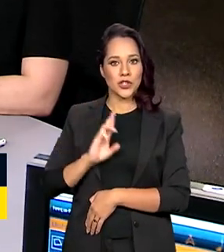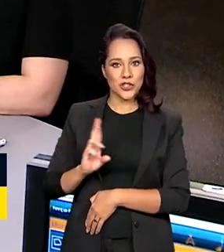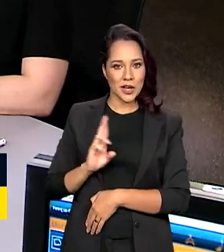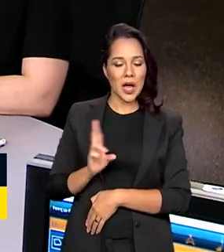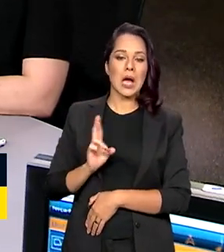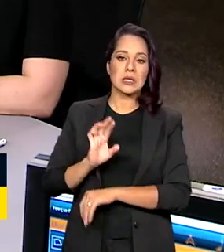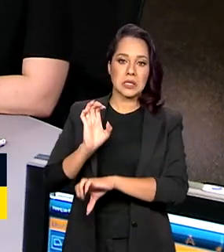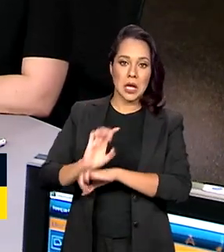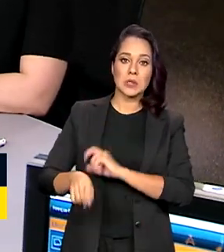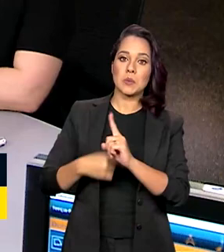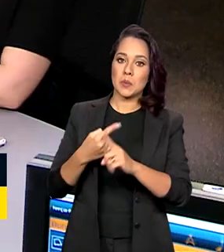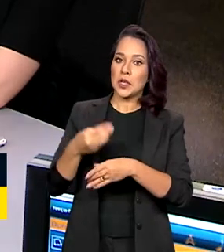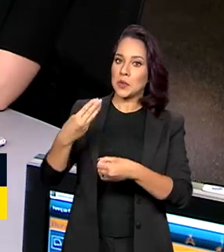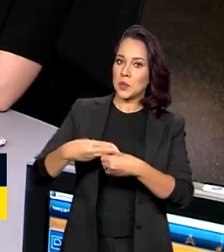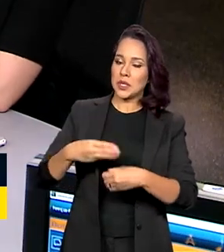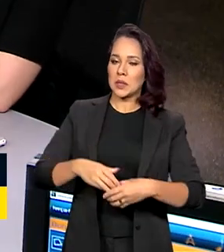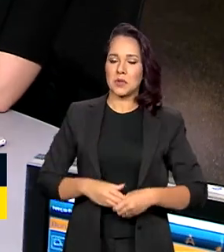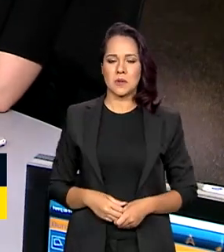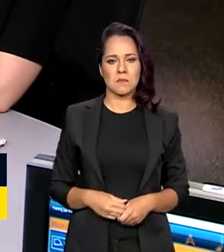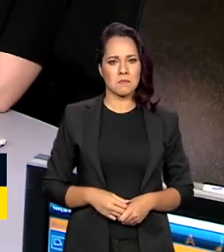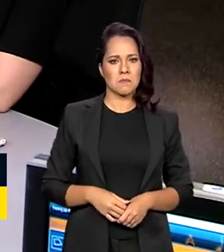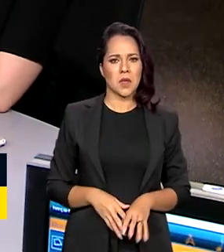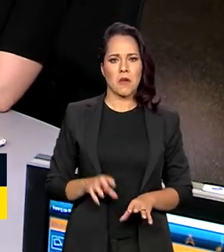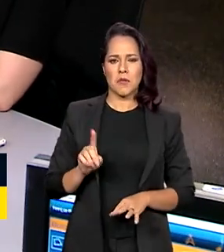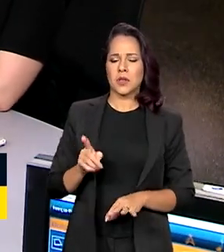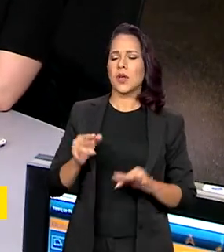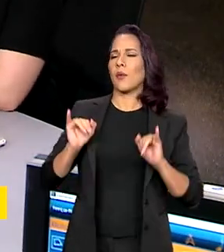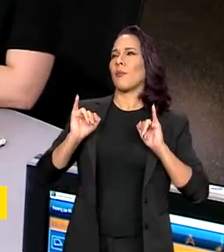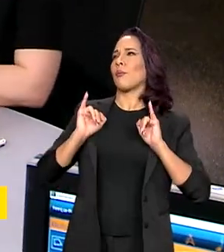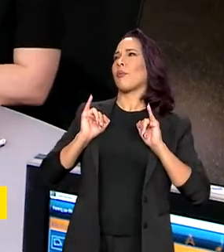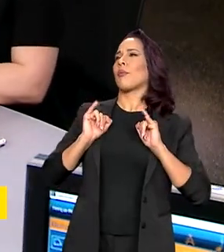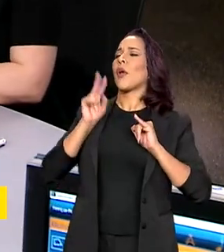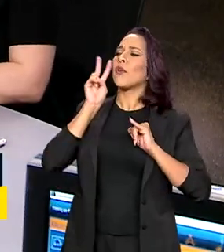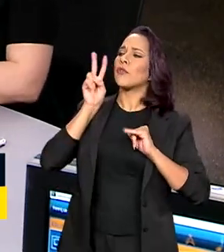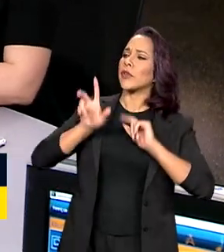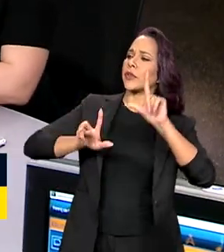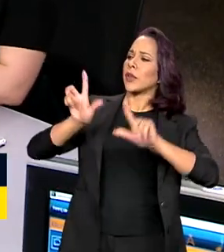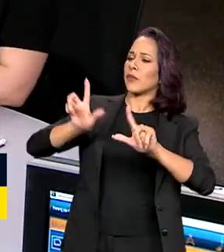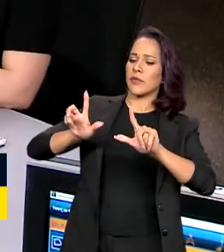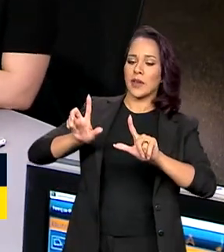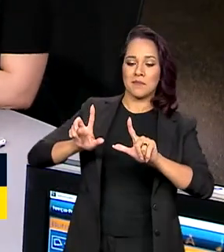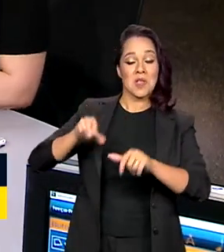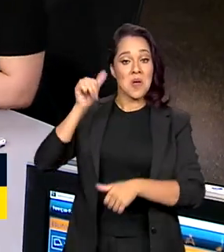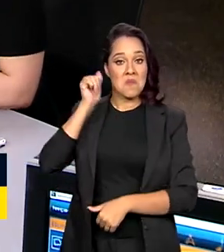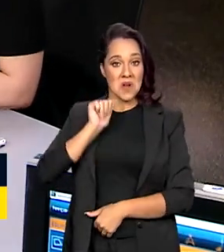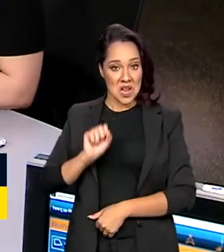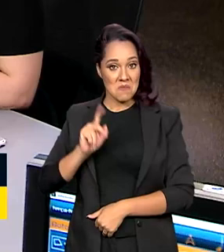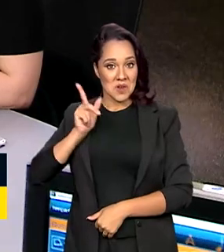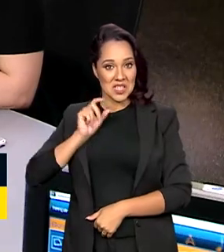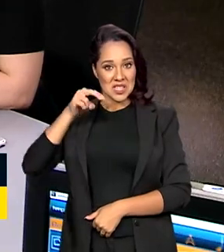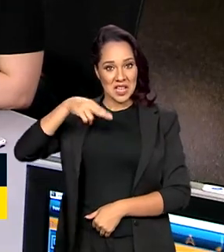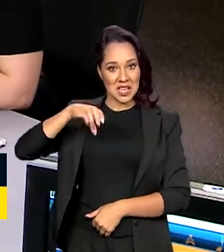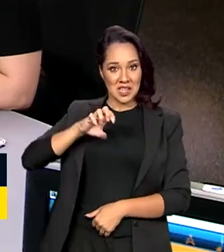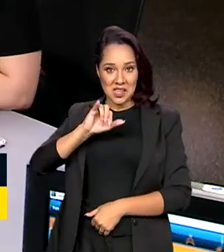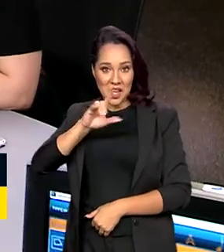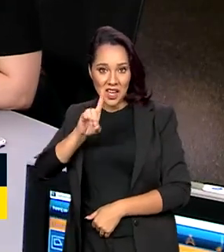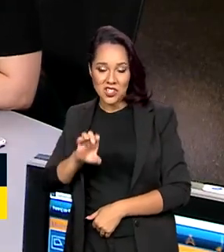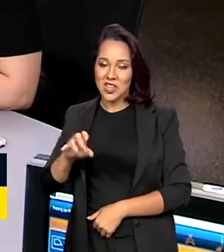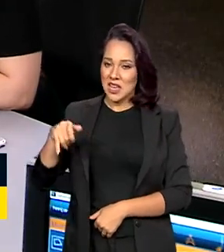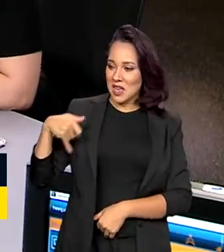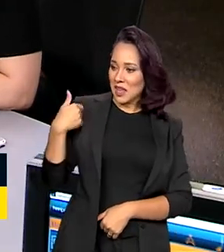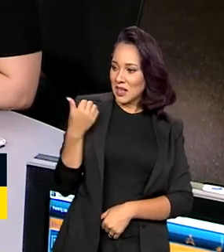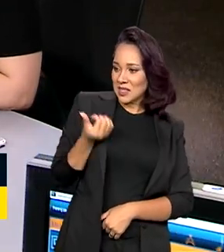R$ 2,4 bilhões a estados e municípios. Nada de ficar no sofá vendo TV. A aposentada Neide Dias, de